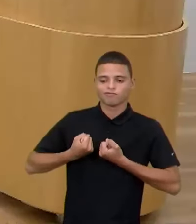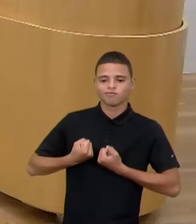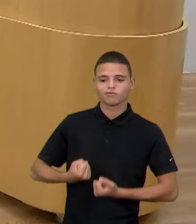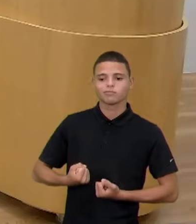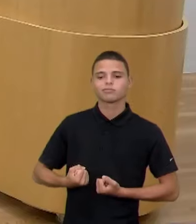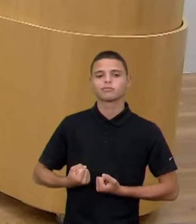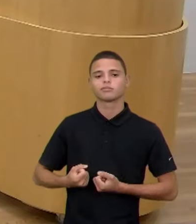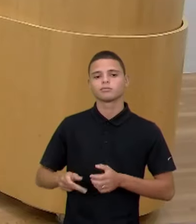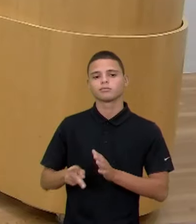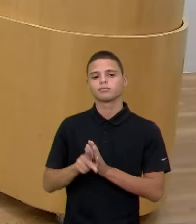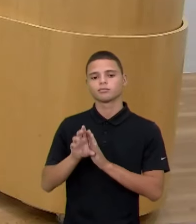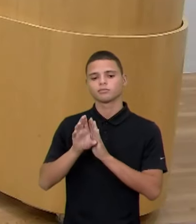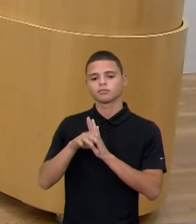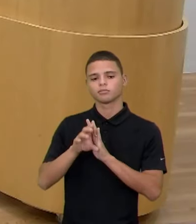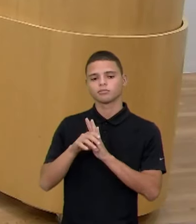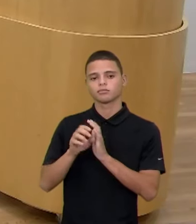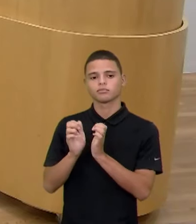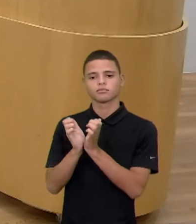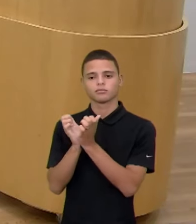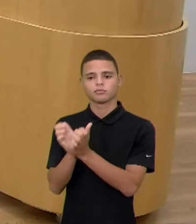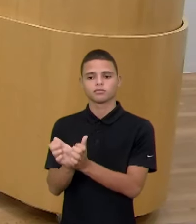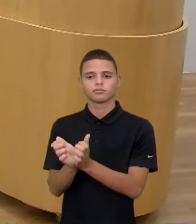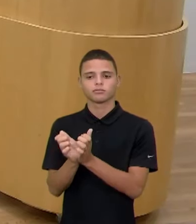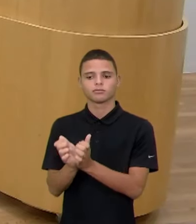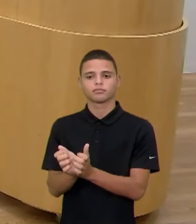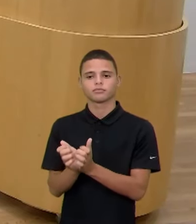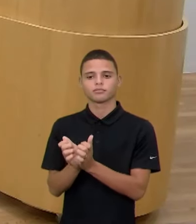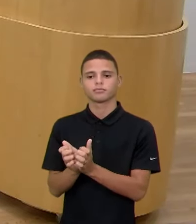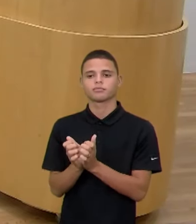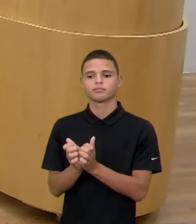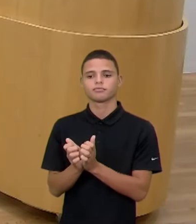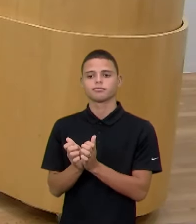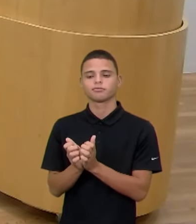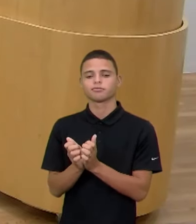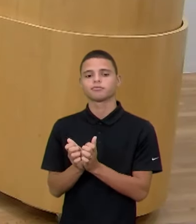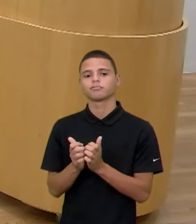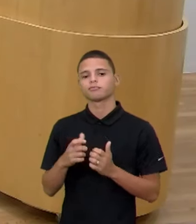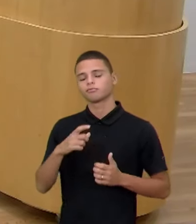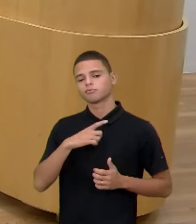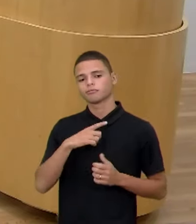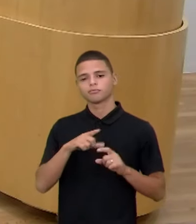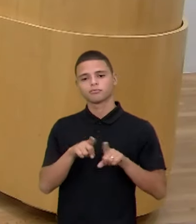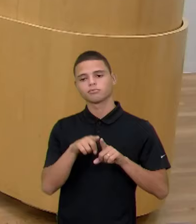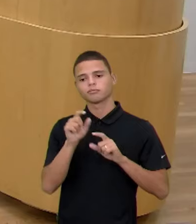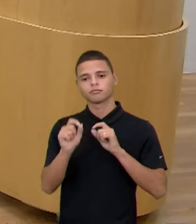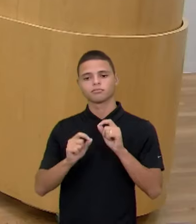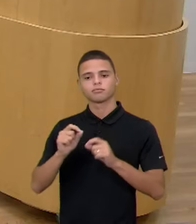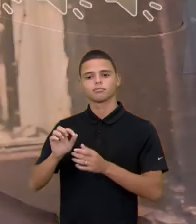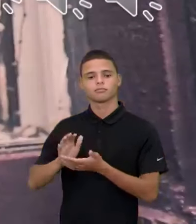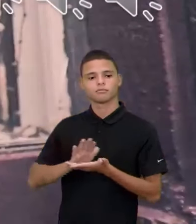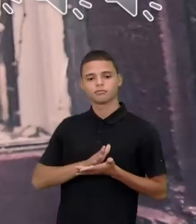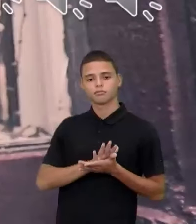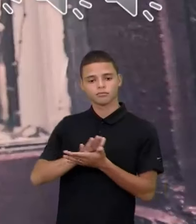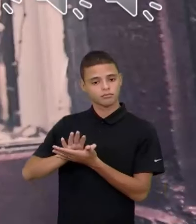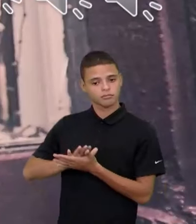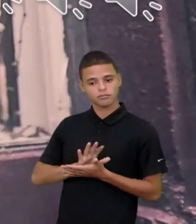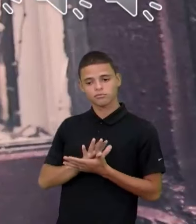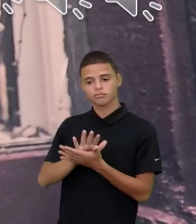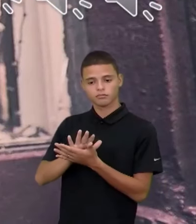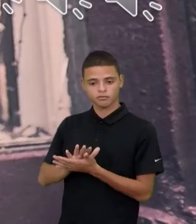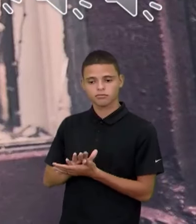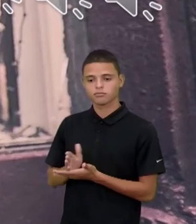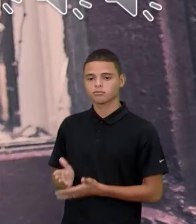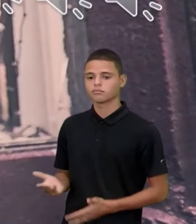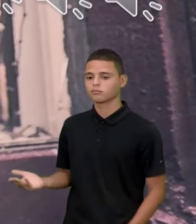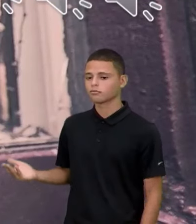ao contexto da escravidão. E finalmente nós temos também o samba, uma música legitimamente brasileira,